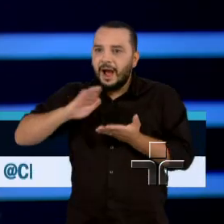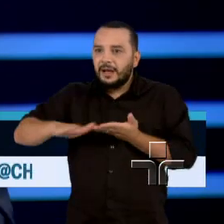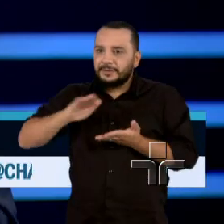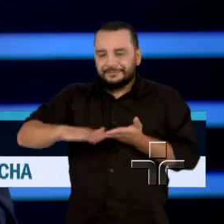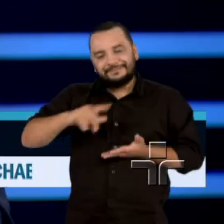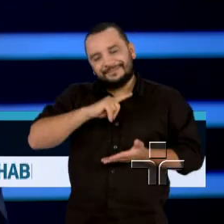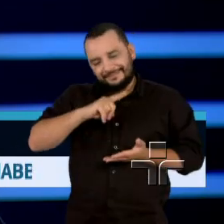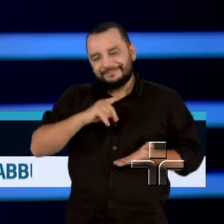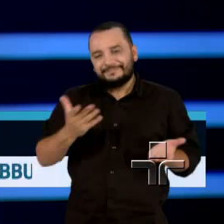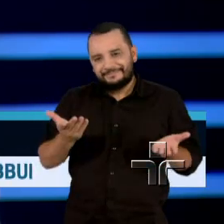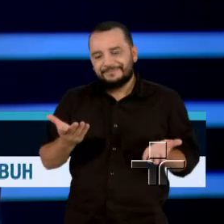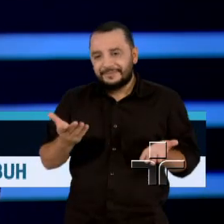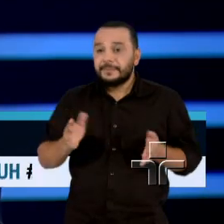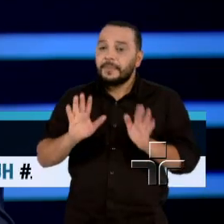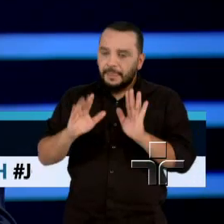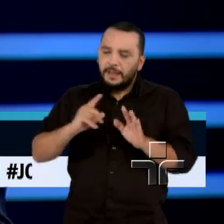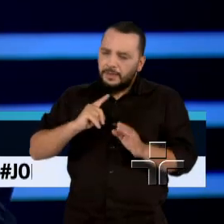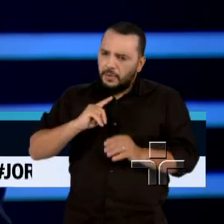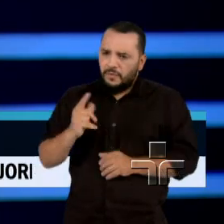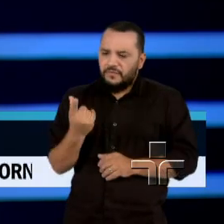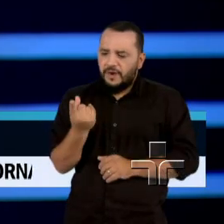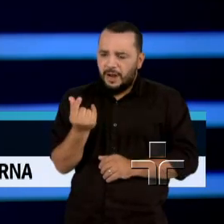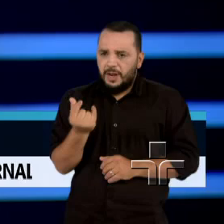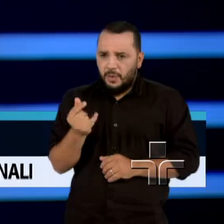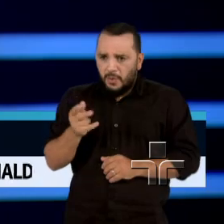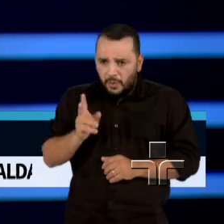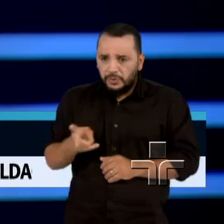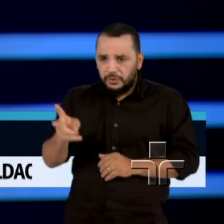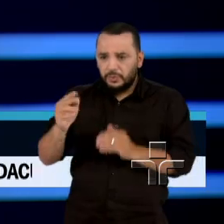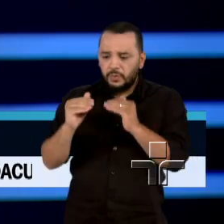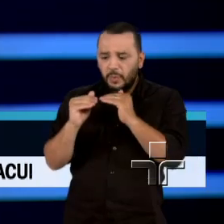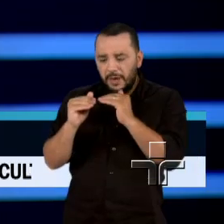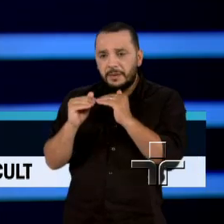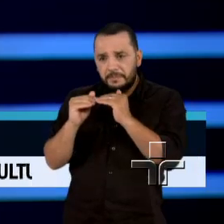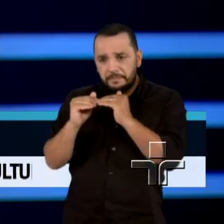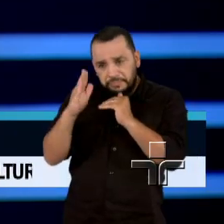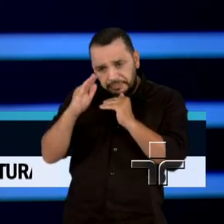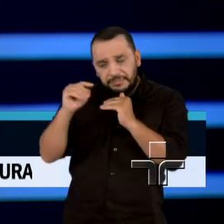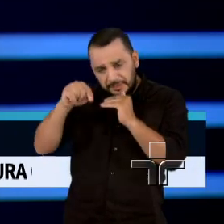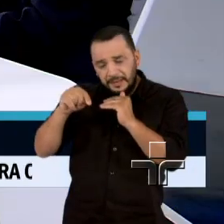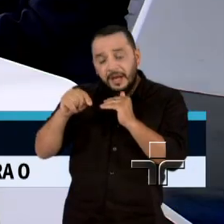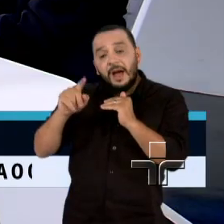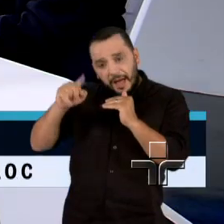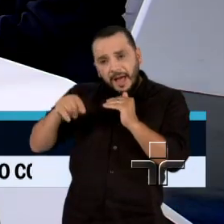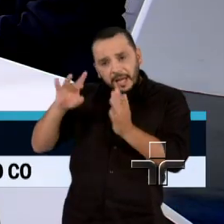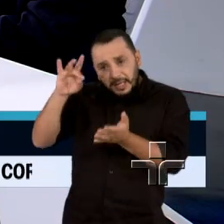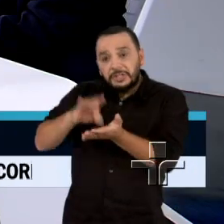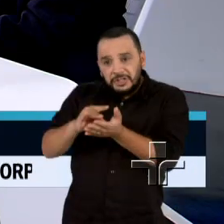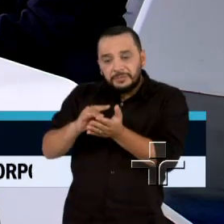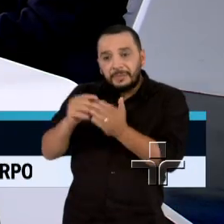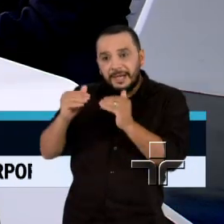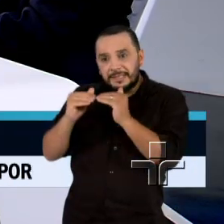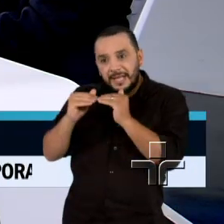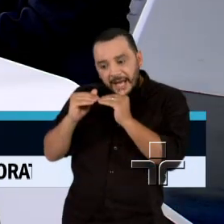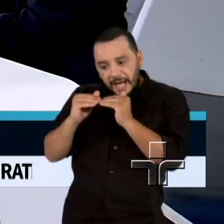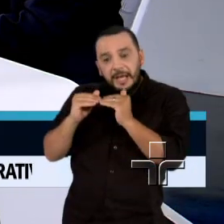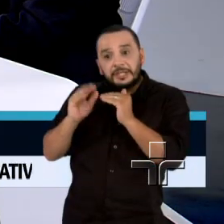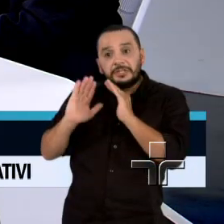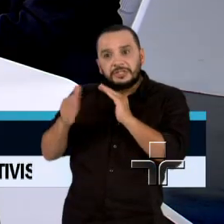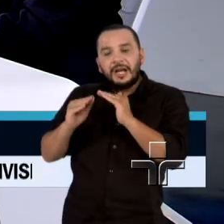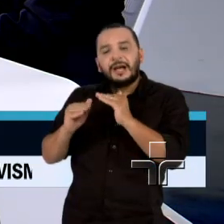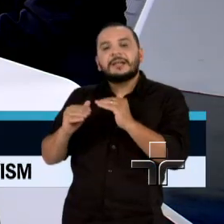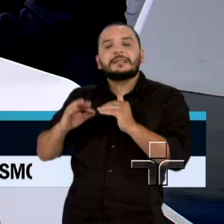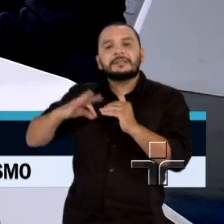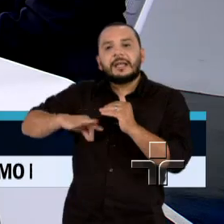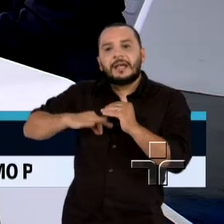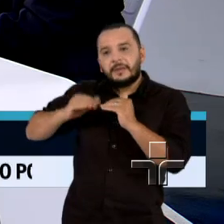valor, eu acho que é legítimo. Agora, acima desse valor, é uma questão de política pública. Não creio que deva estar na Constituição. Sou contra